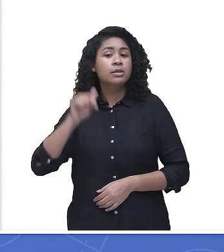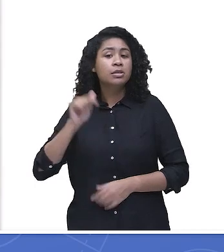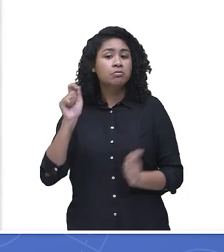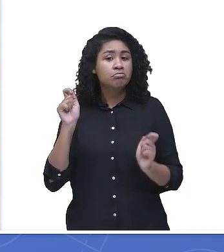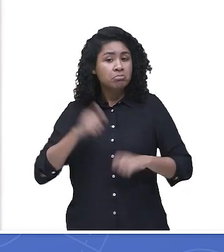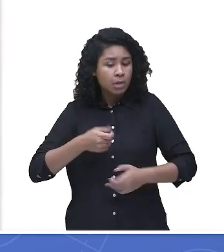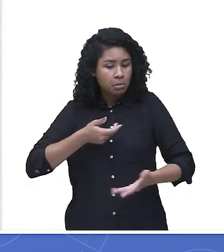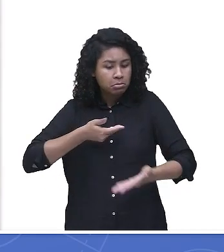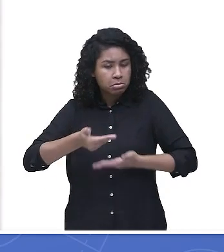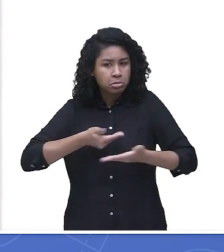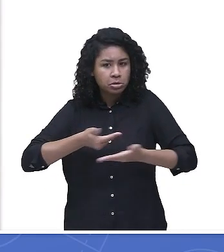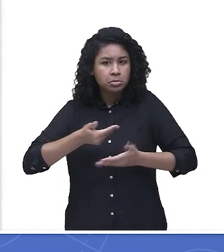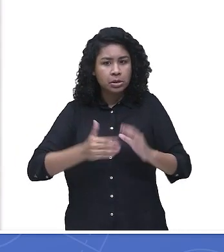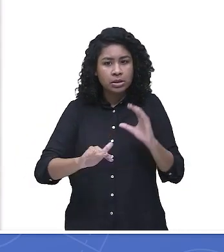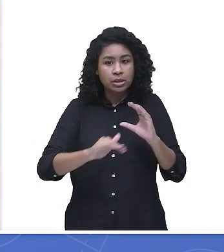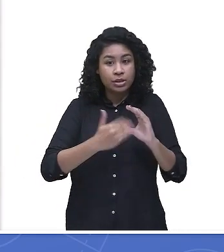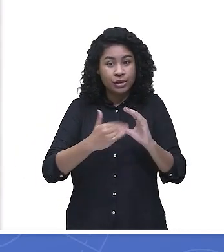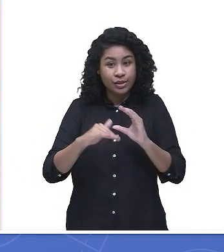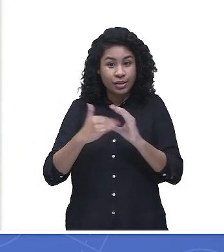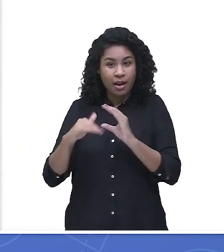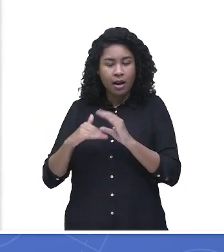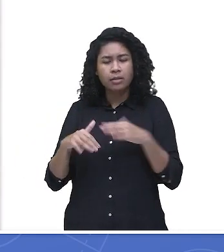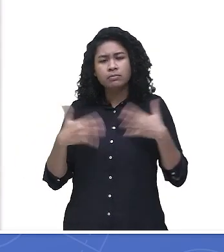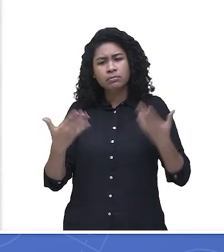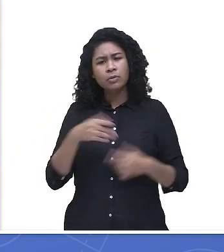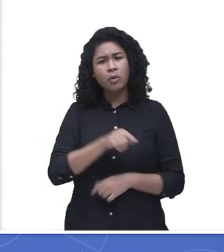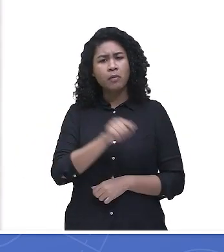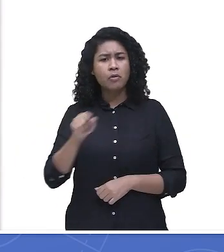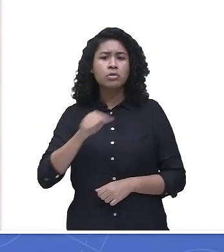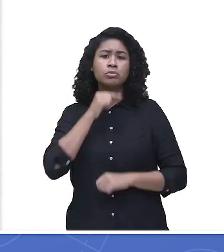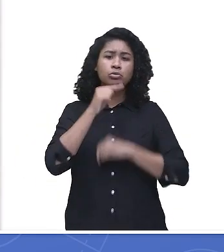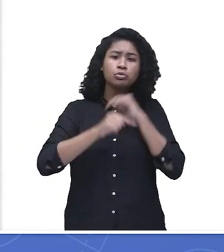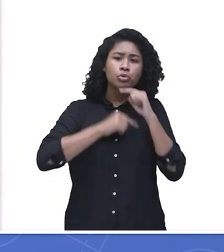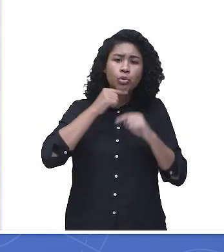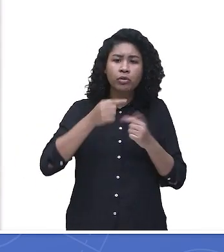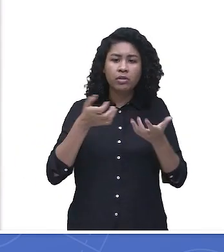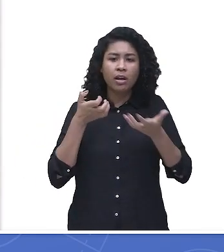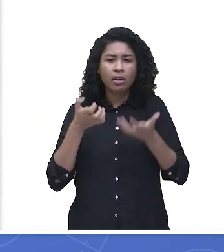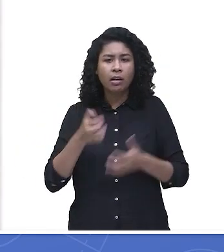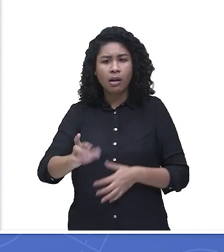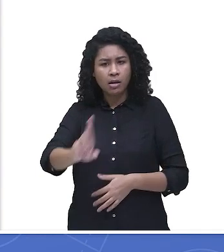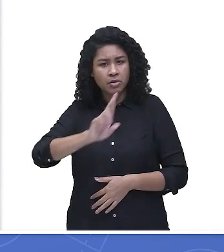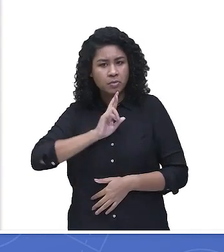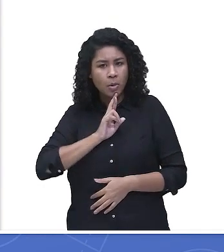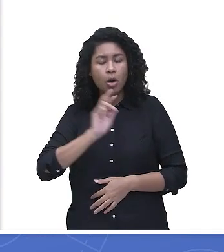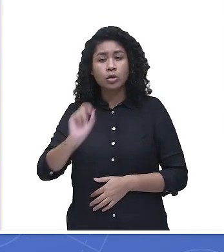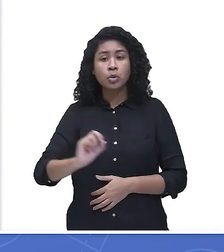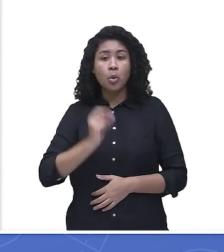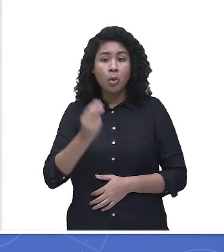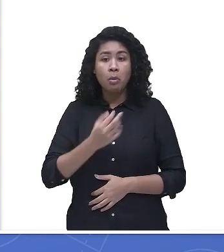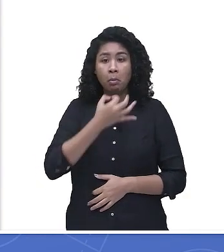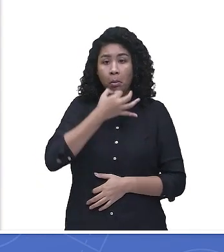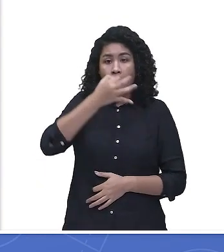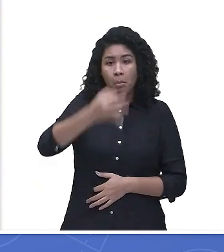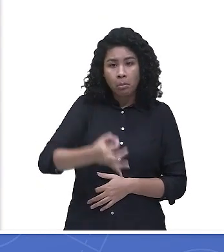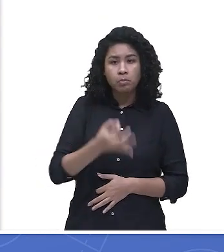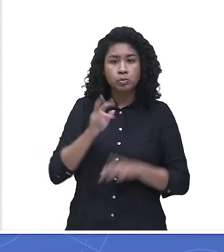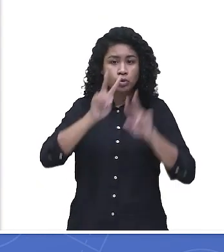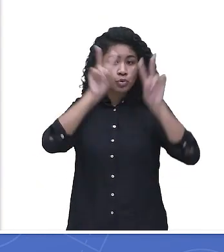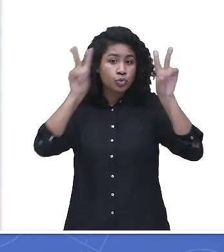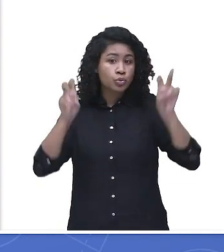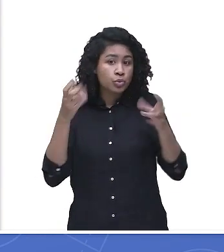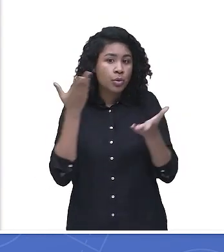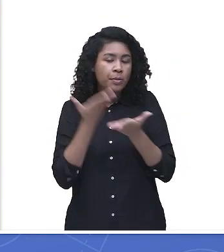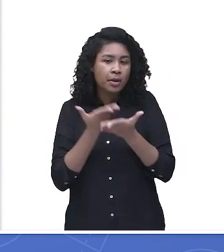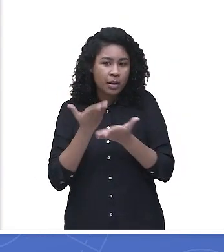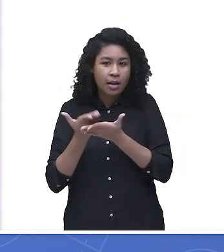chat. Então, se você tem alguma dúvida, se você quer enviar suas respostas ou fazer algum comentário sobre a aula para fazê-la